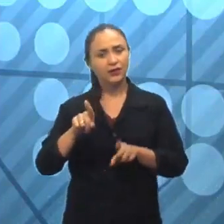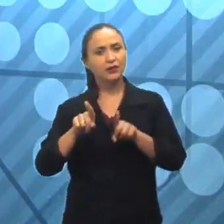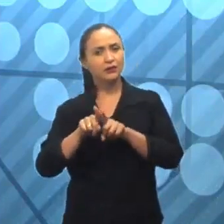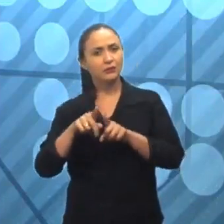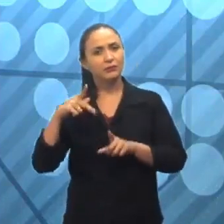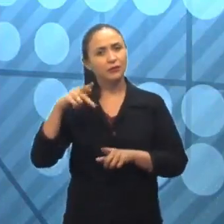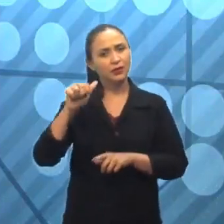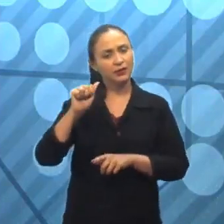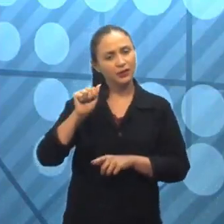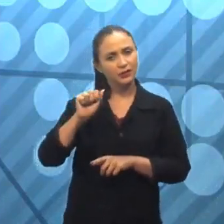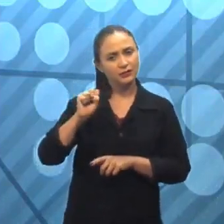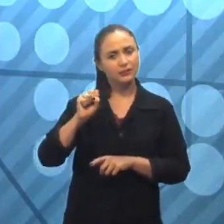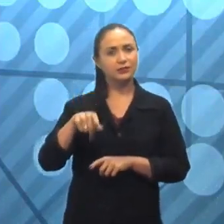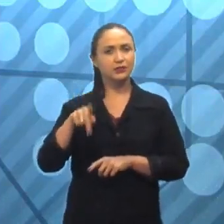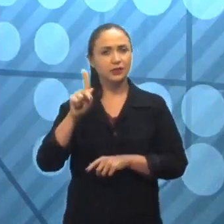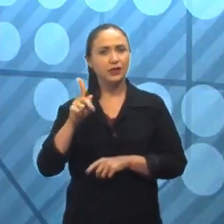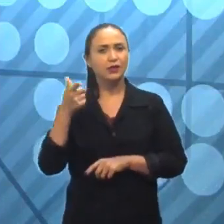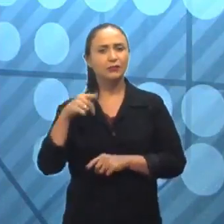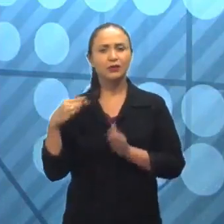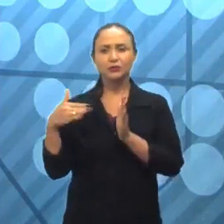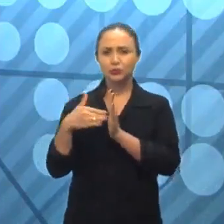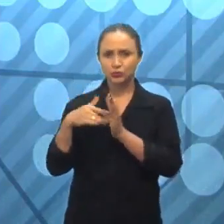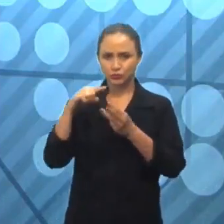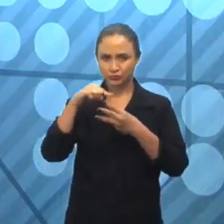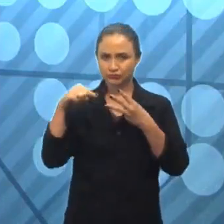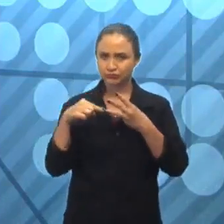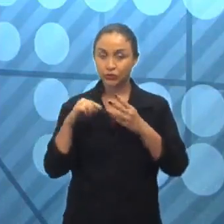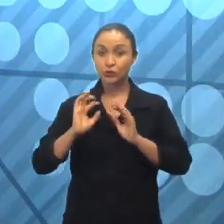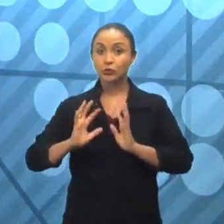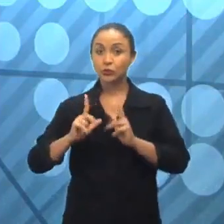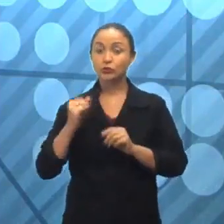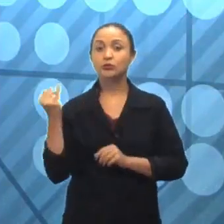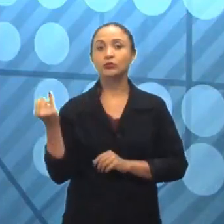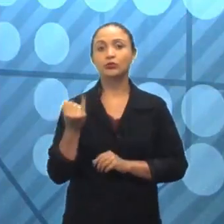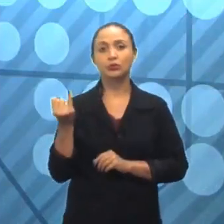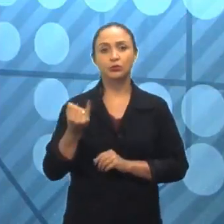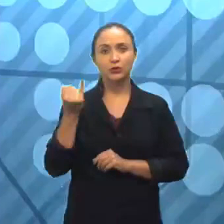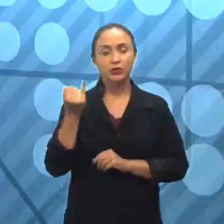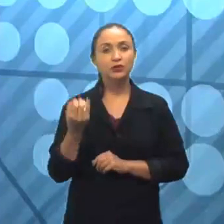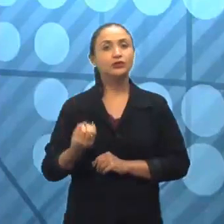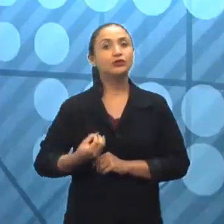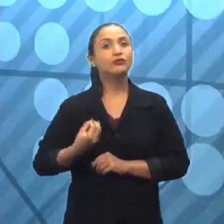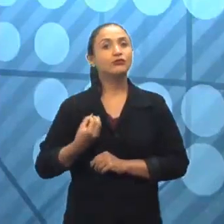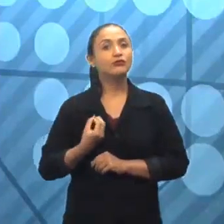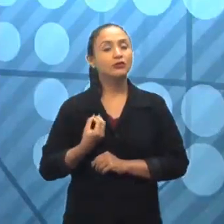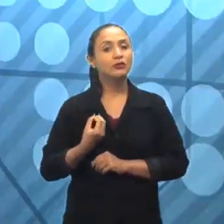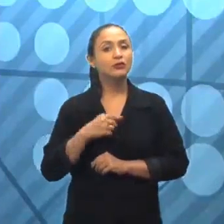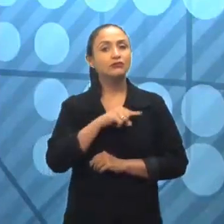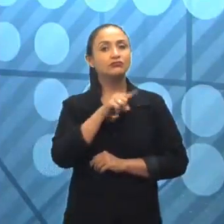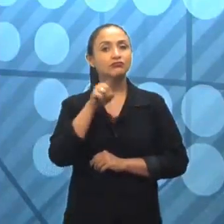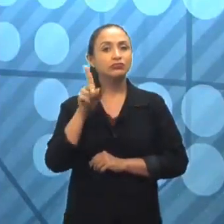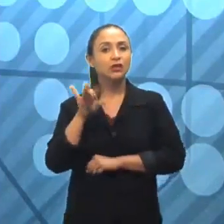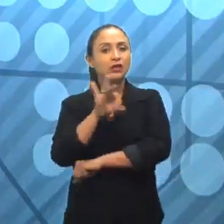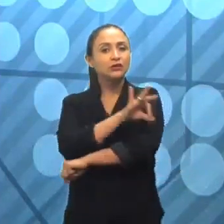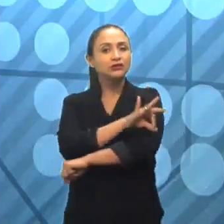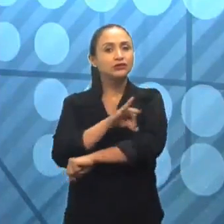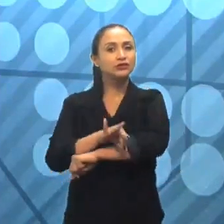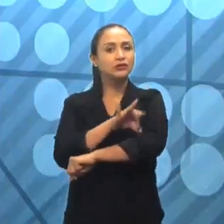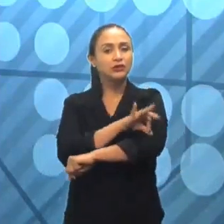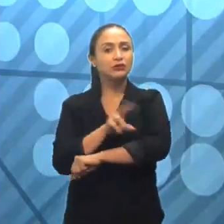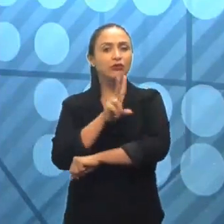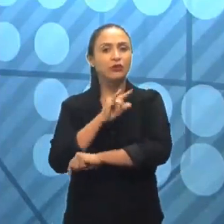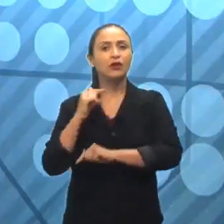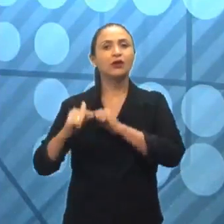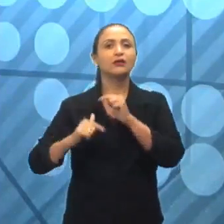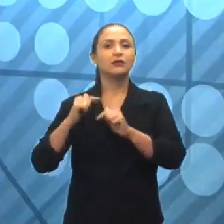FSK. Todo esse conteúdo ele é muito importante para a vida de um engenheiro de telecomunicação, um engenheiro que vai mexer